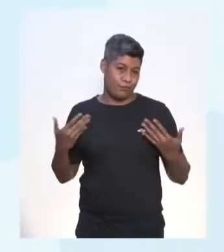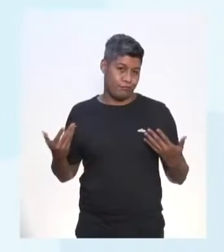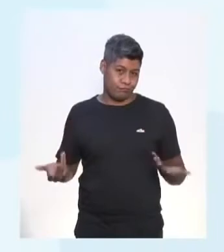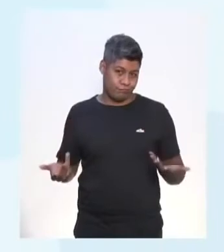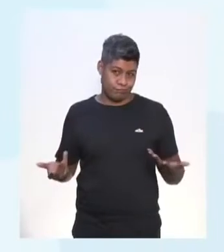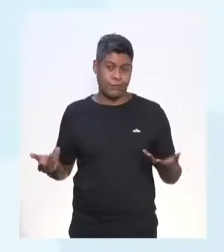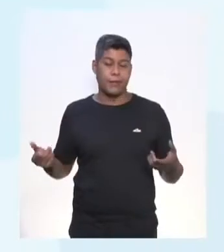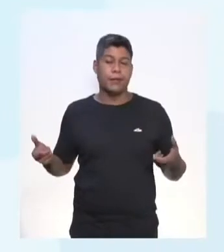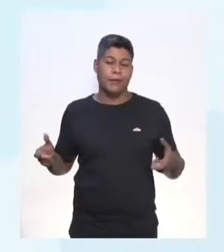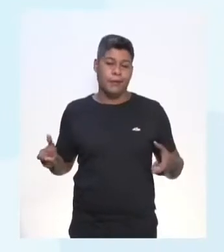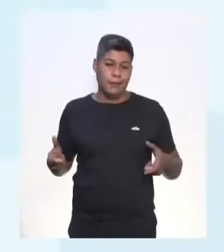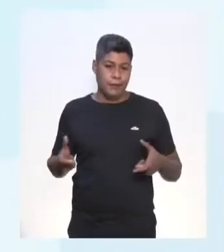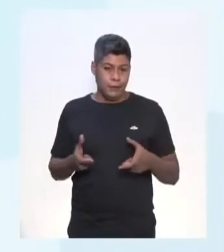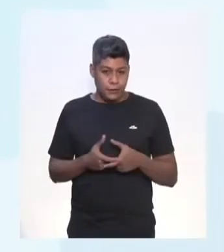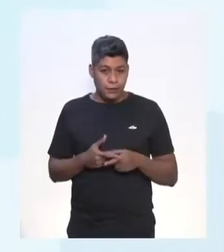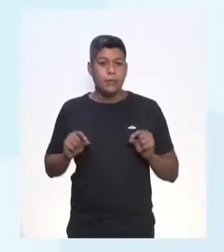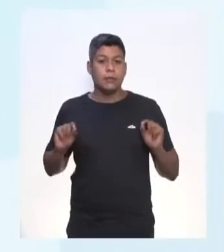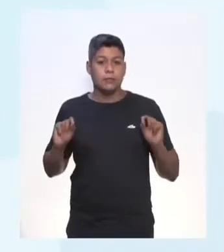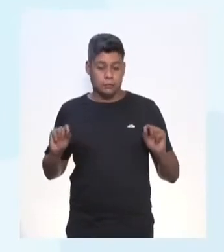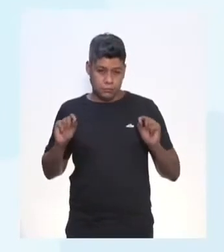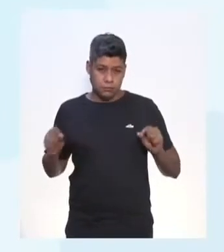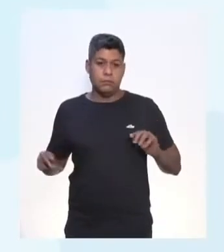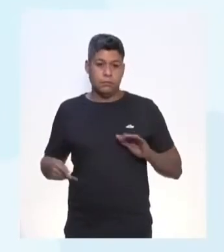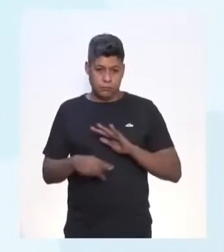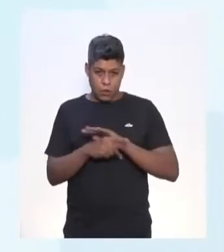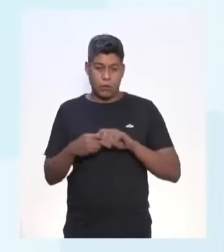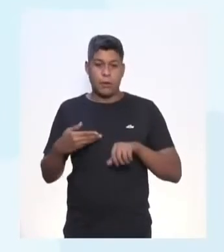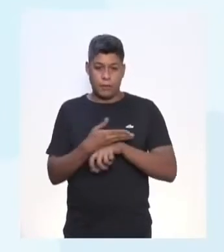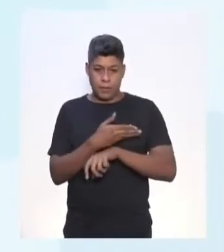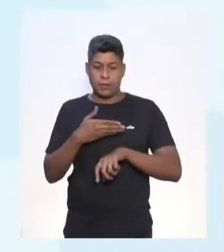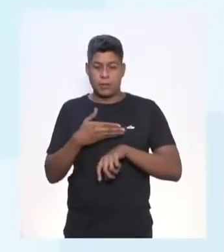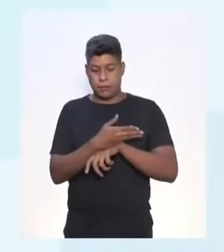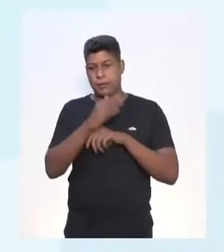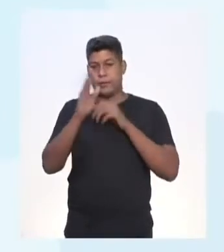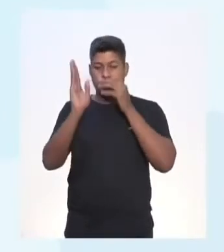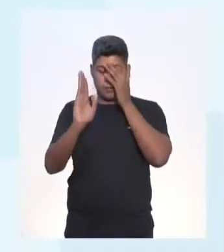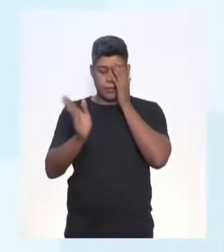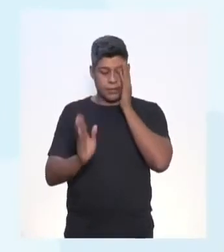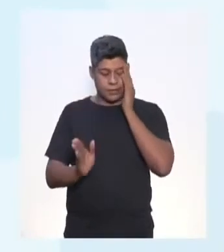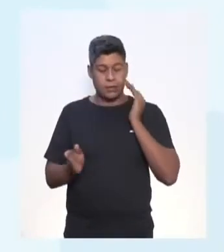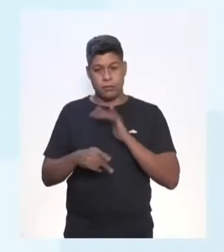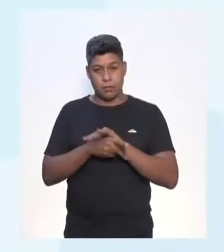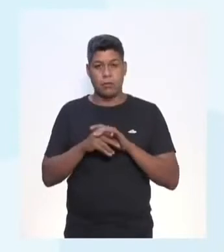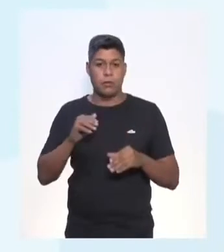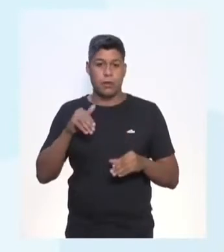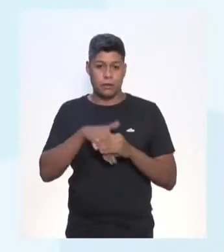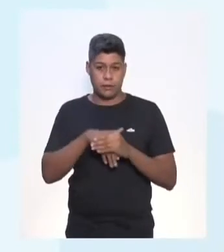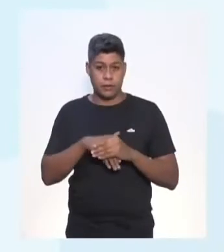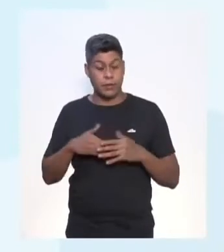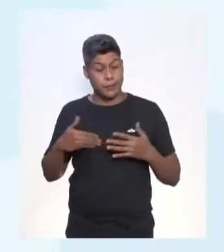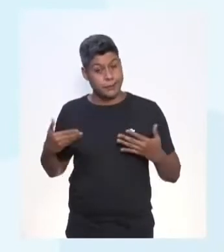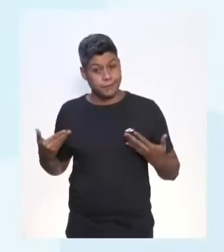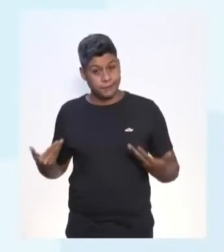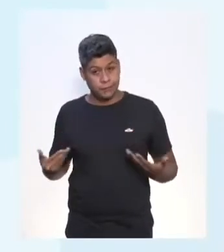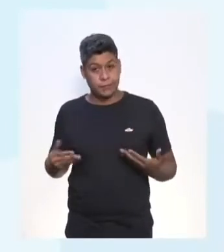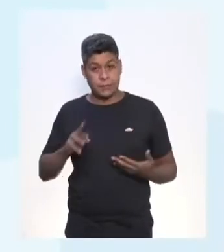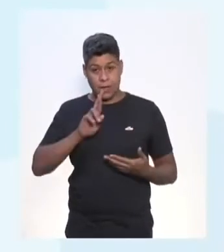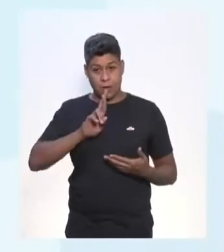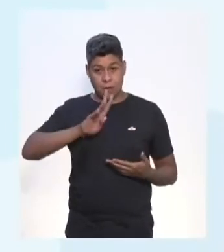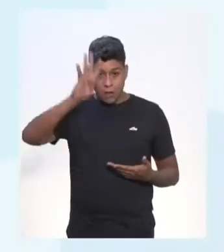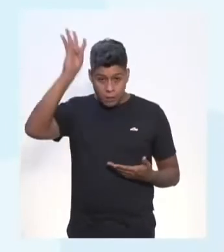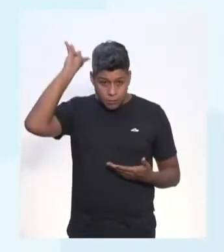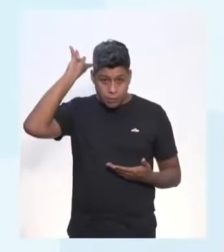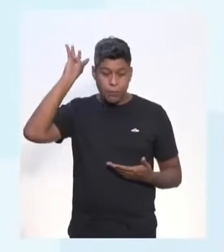Isso diminuía muito ali a questão da participação popular no Brasil, das eleições. Então, durante a República